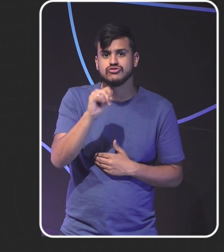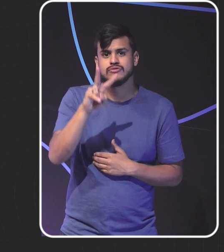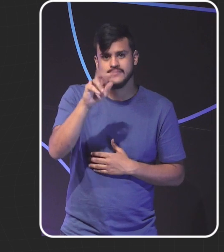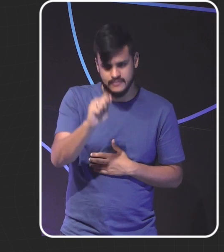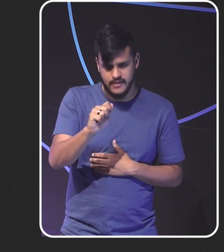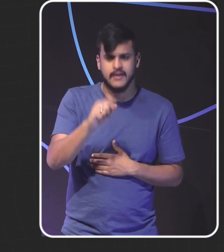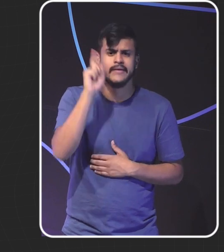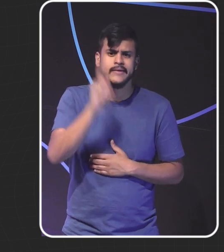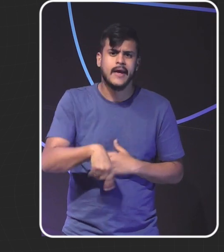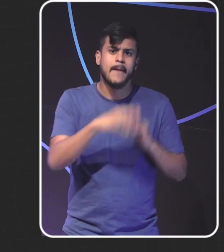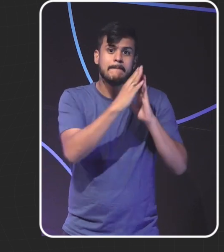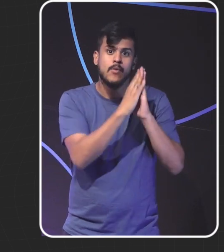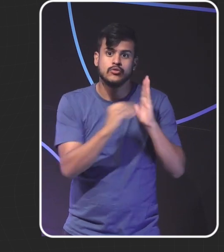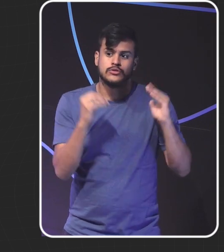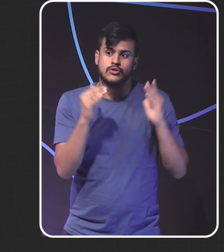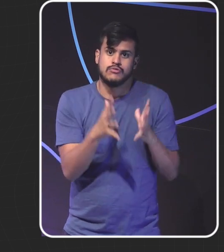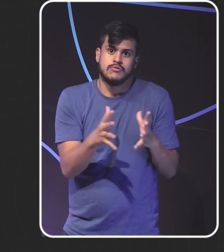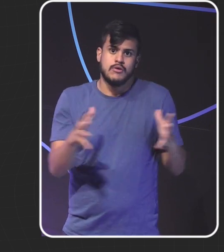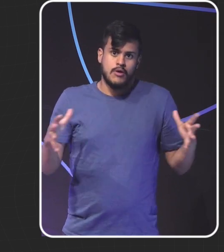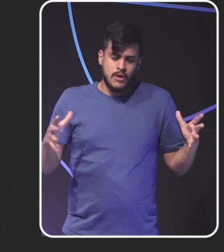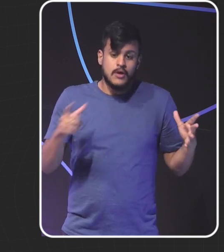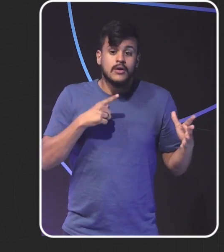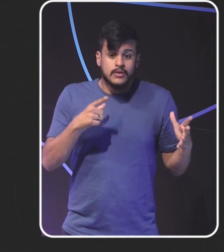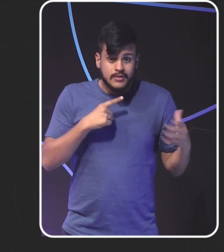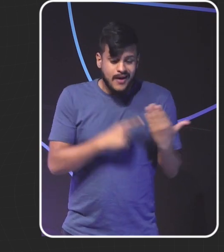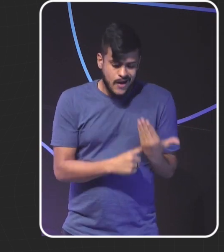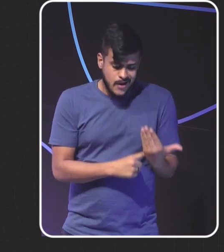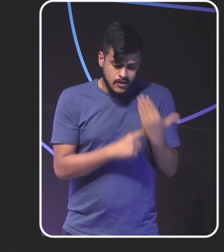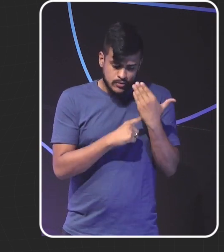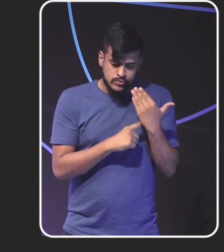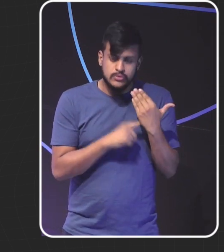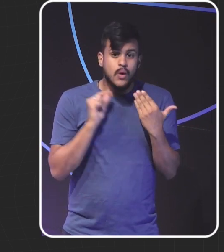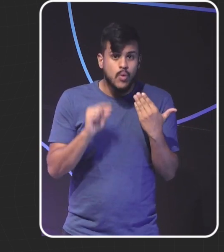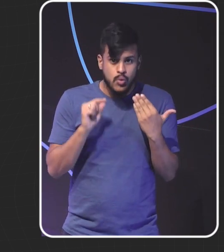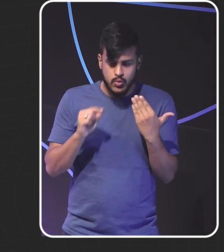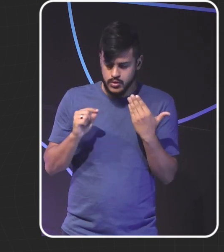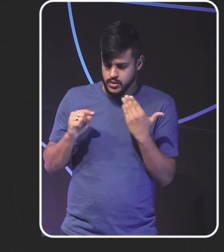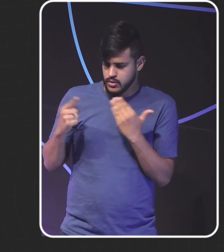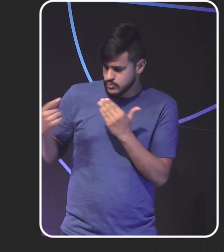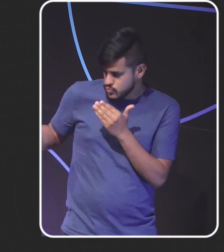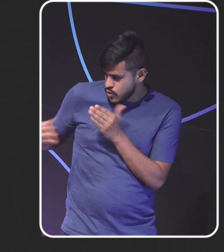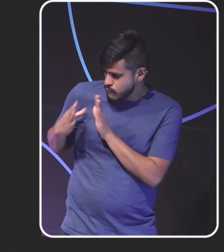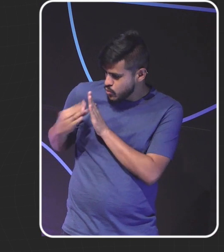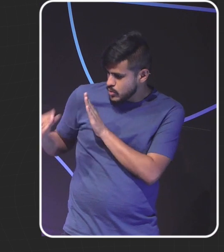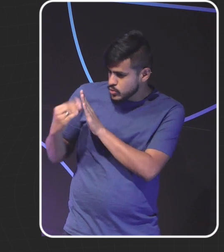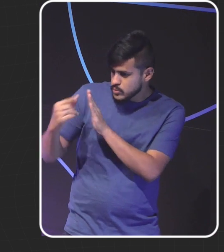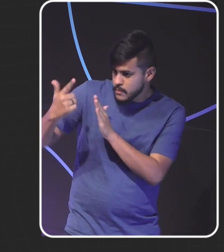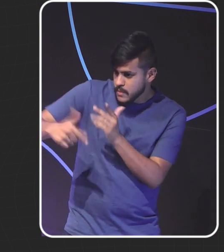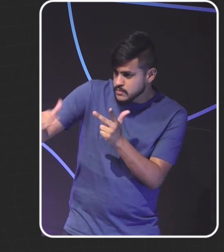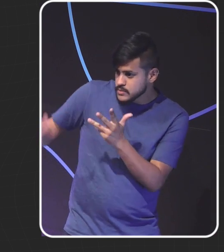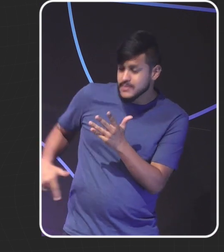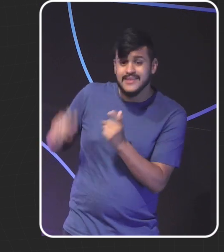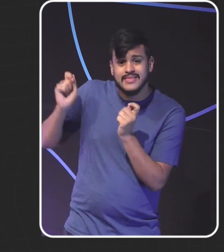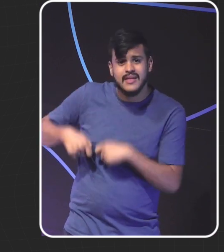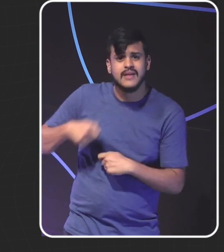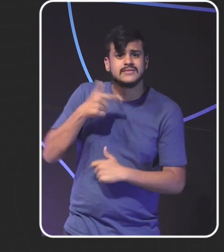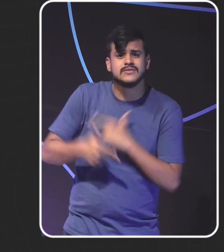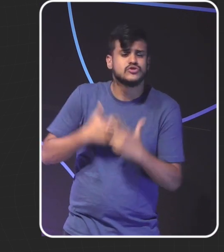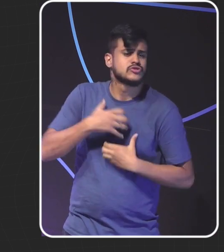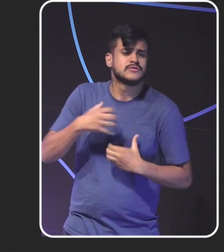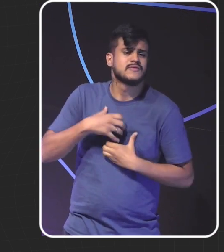modelos fundacionais, eles permitem que os modelos trabalhem com diferentes